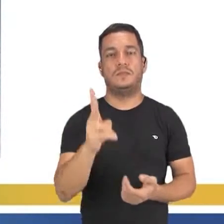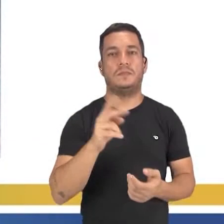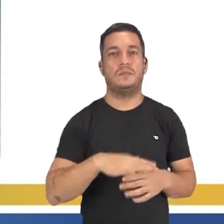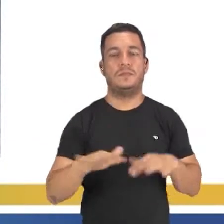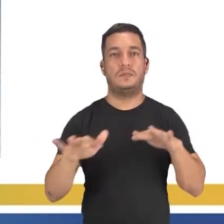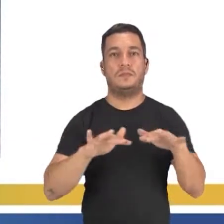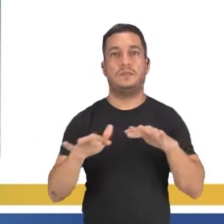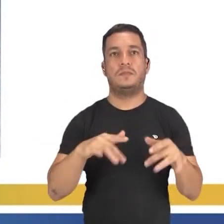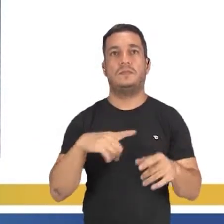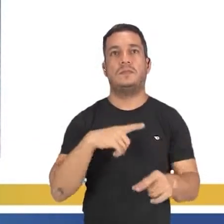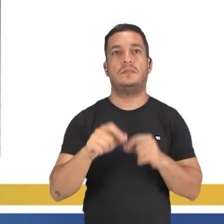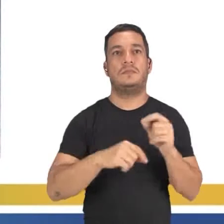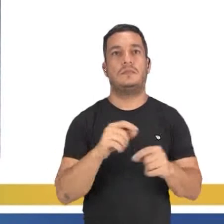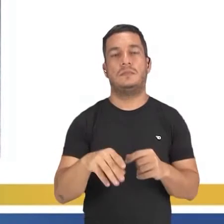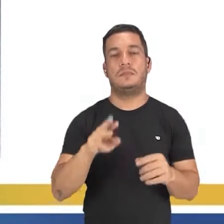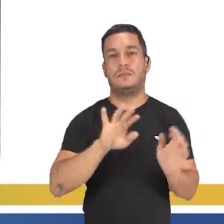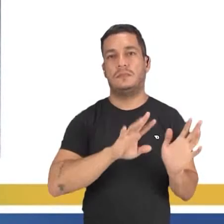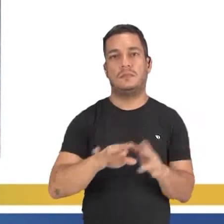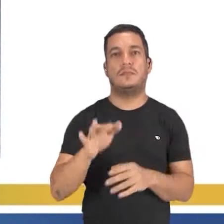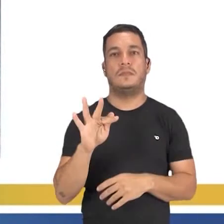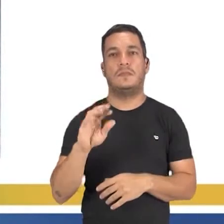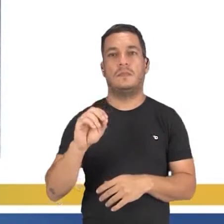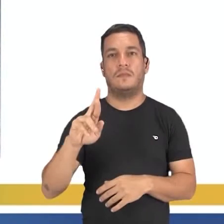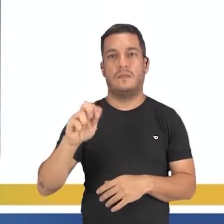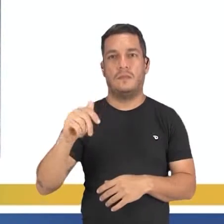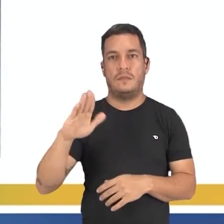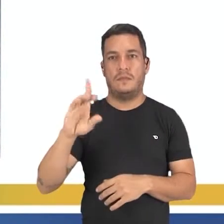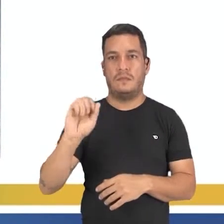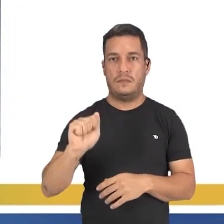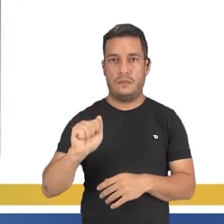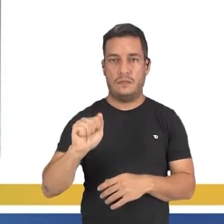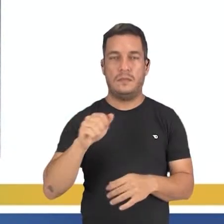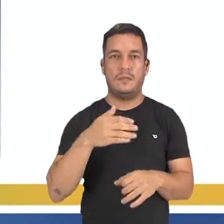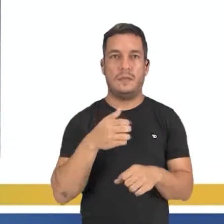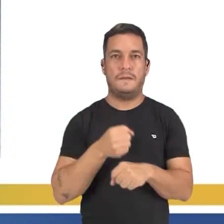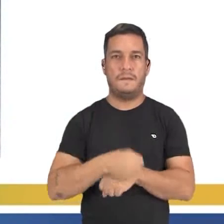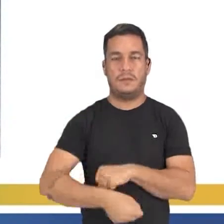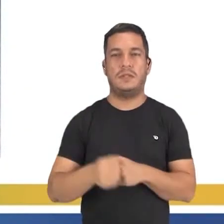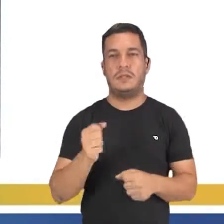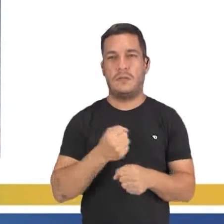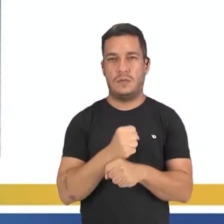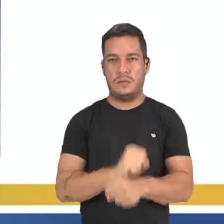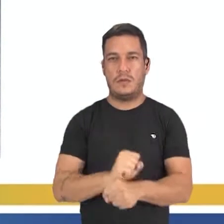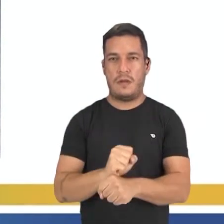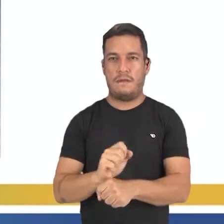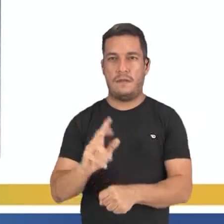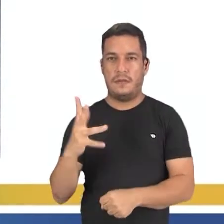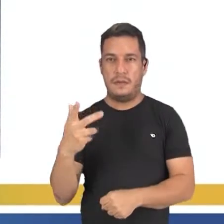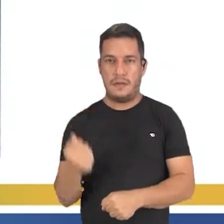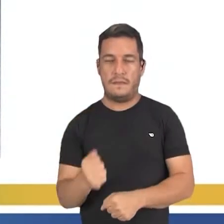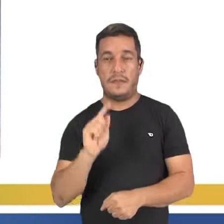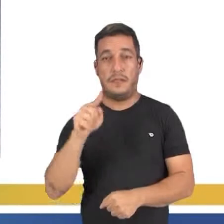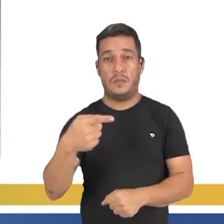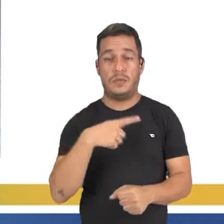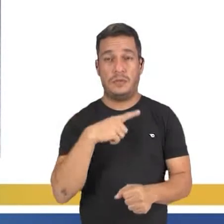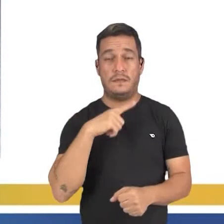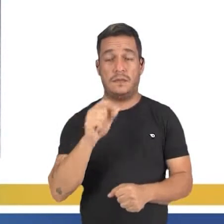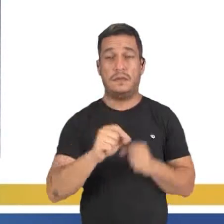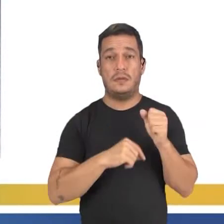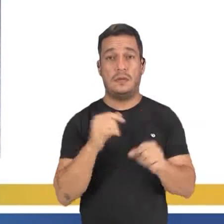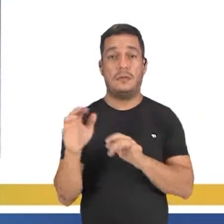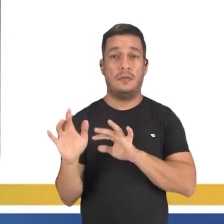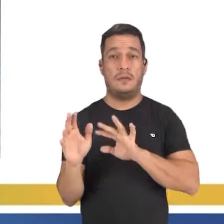esse movimento, destaca-se a migração forçada, com o escravo vindo da África. Mais tarde, passamos